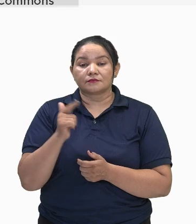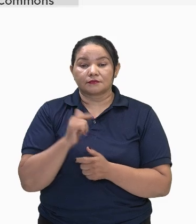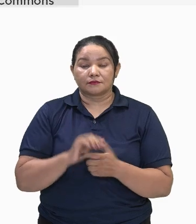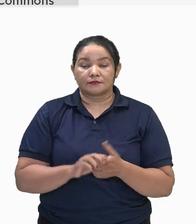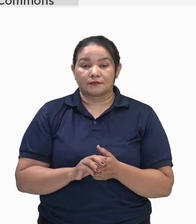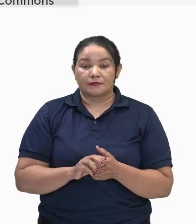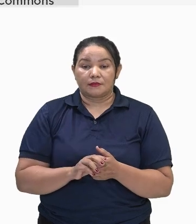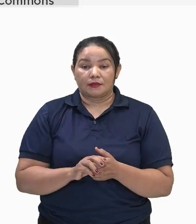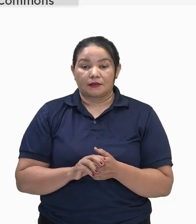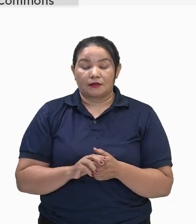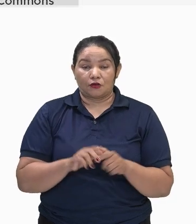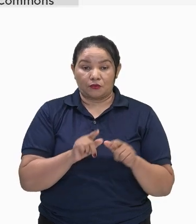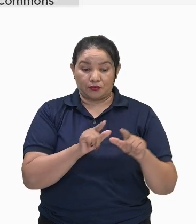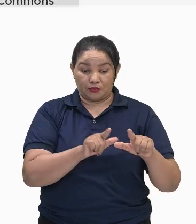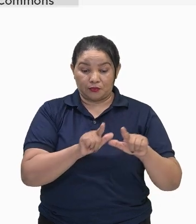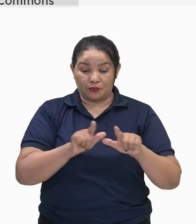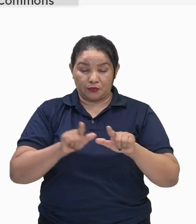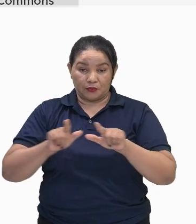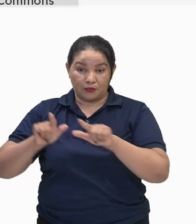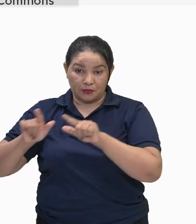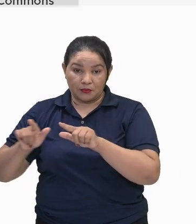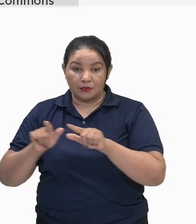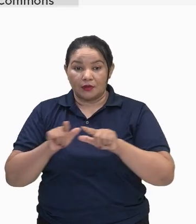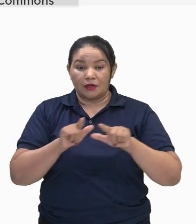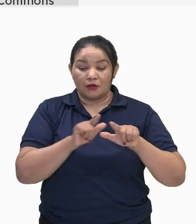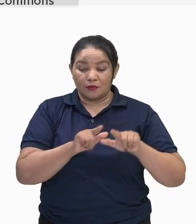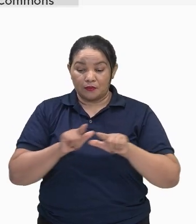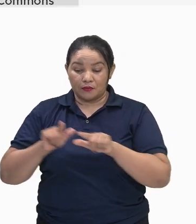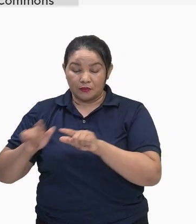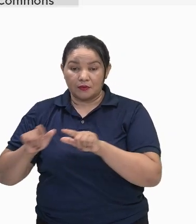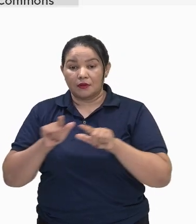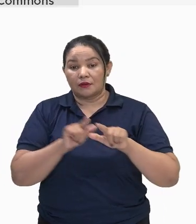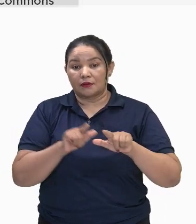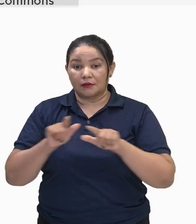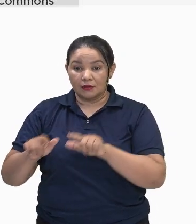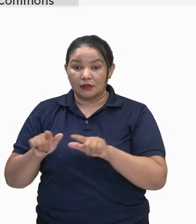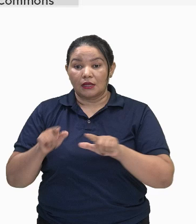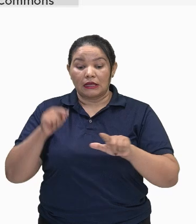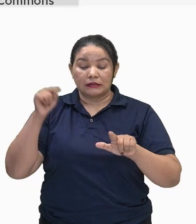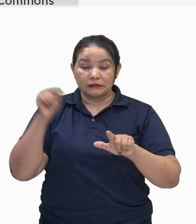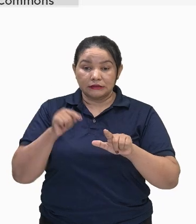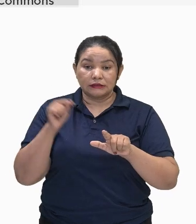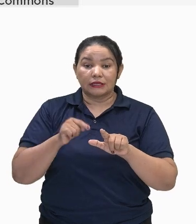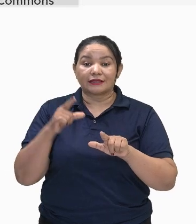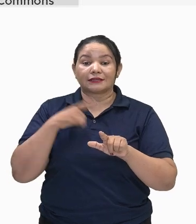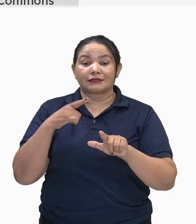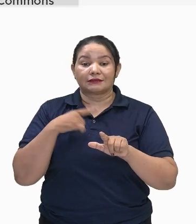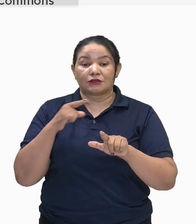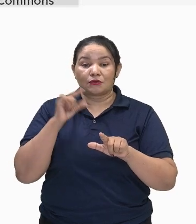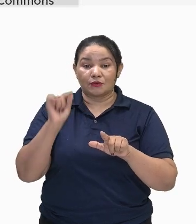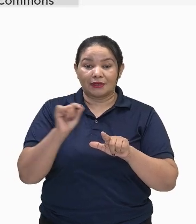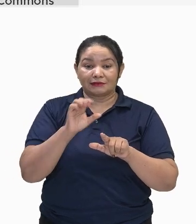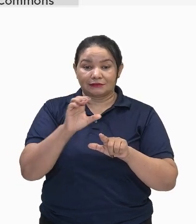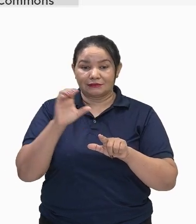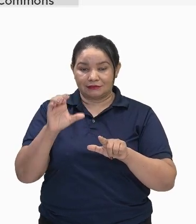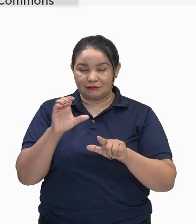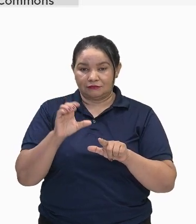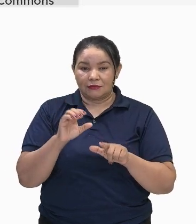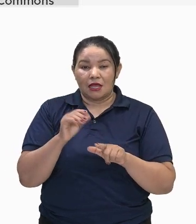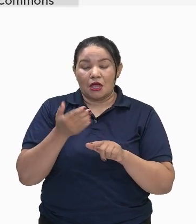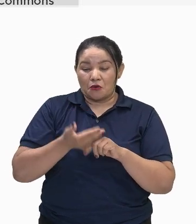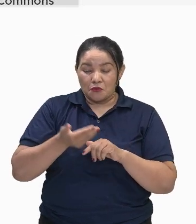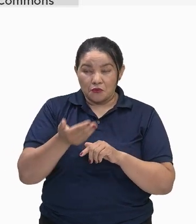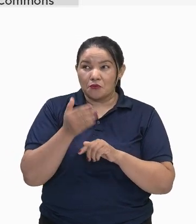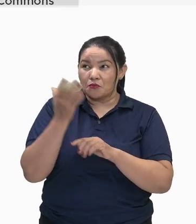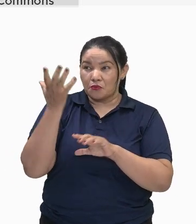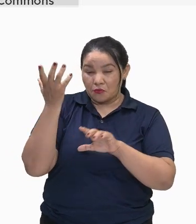né, a gente vê o funcionamento delas, que é através de painéis com células de silício. Elas captam a luz